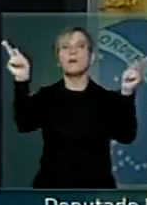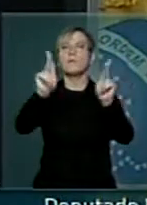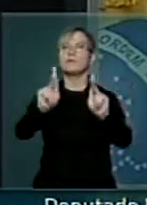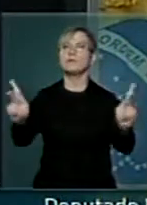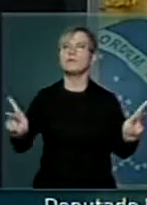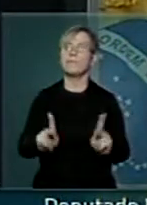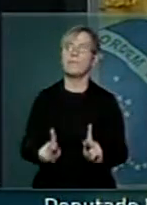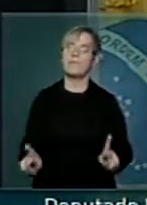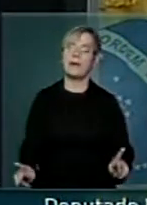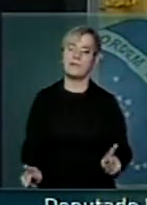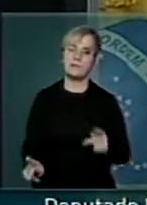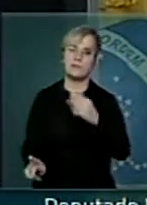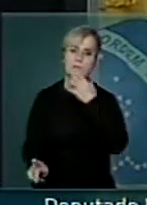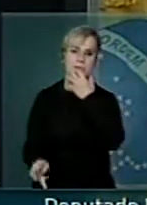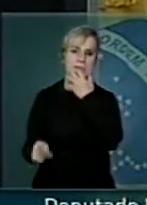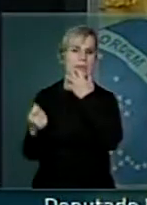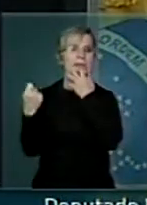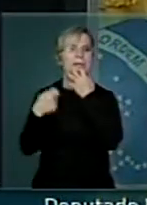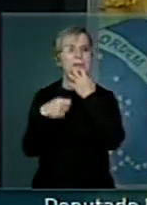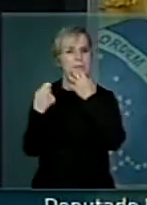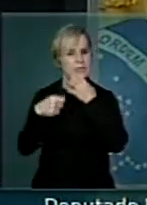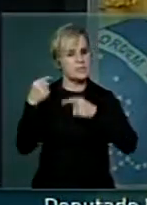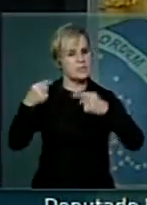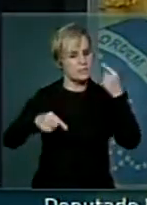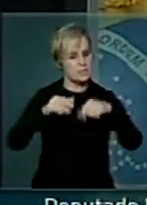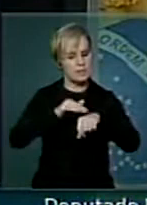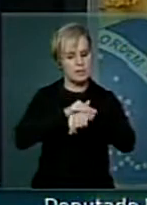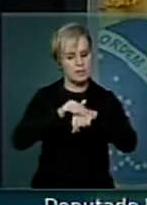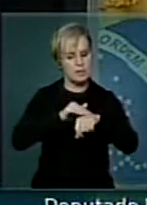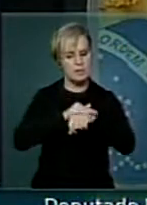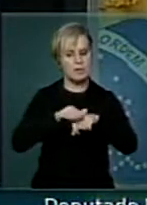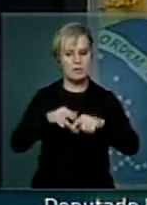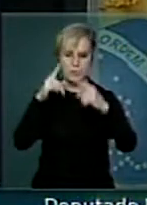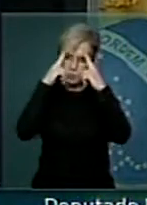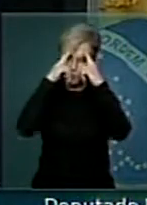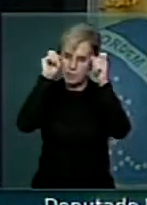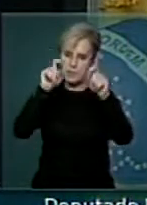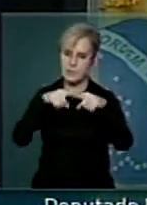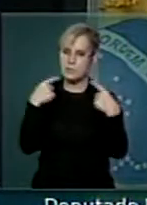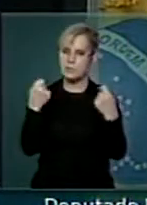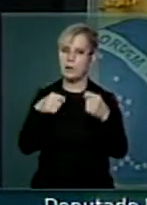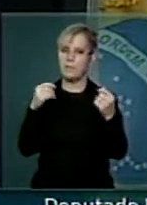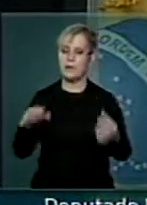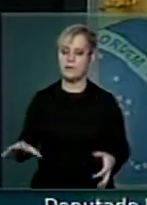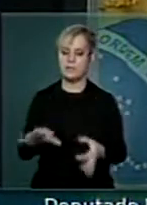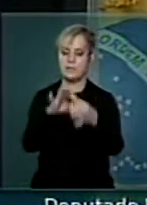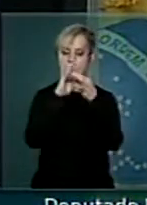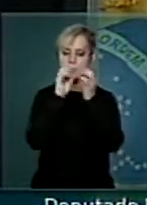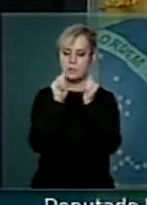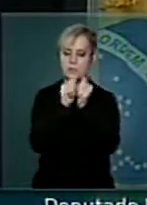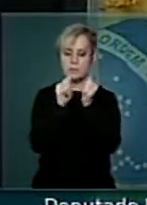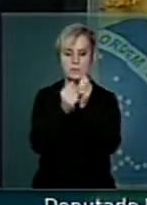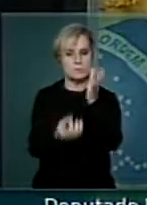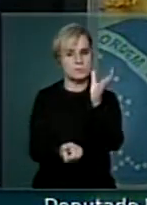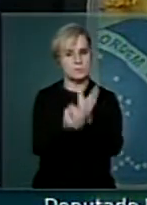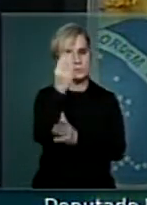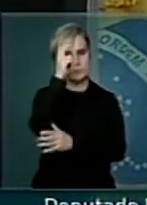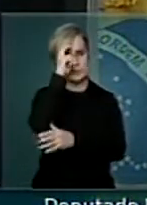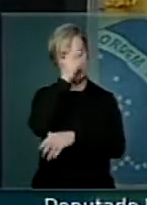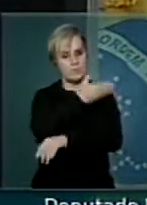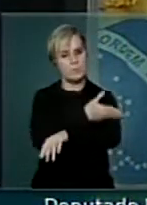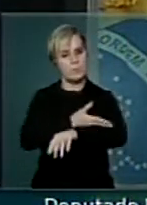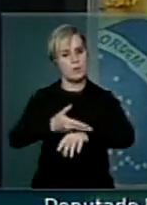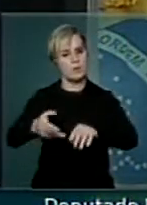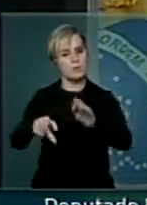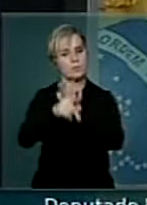que debater a violência, nós precisamos ser aliados na construção de uma cultura da paz nesse país,